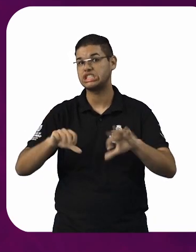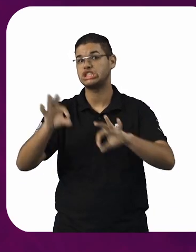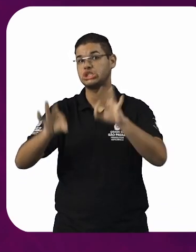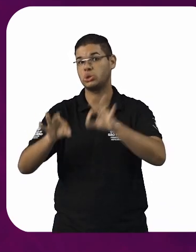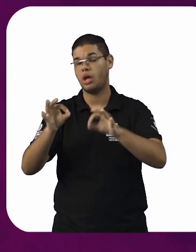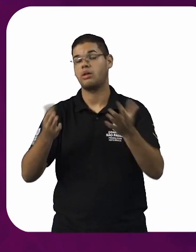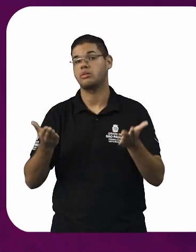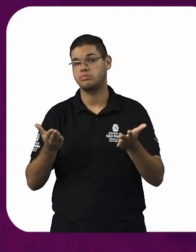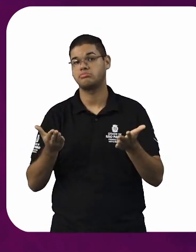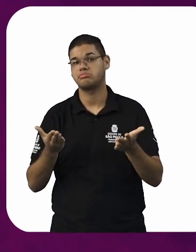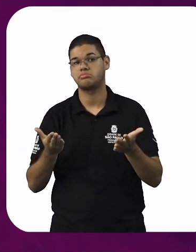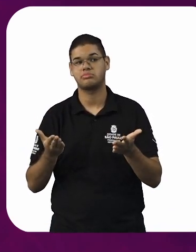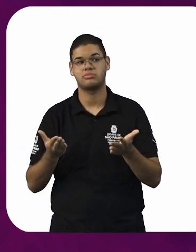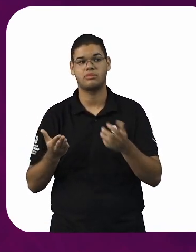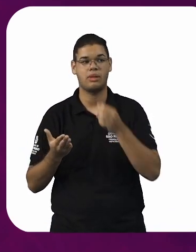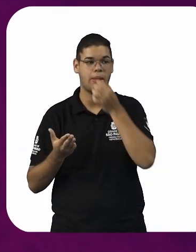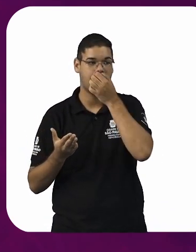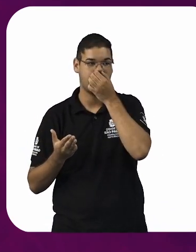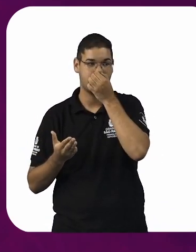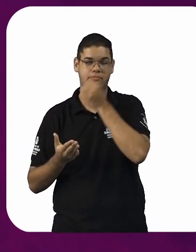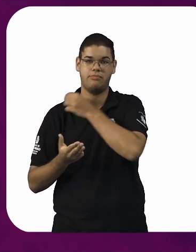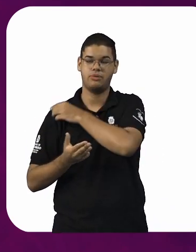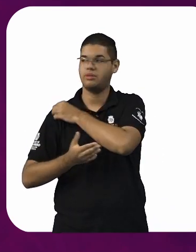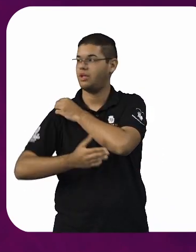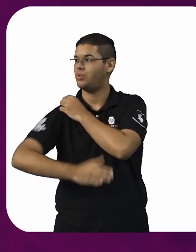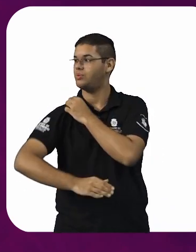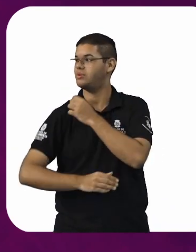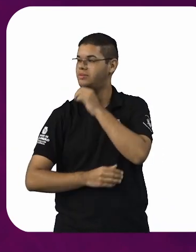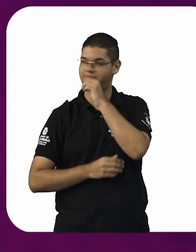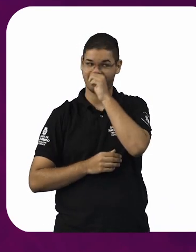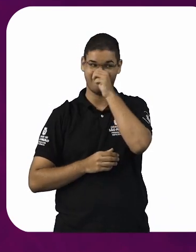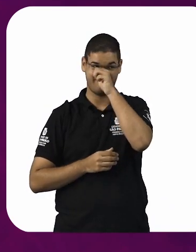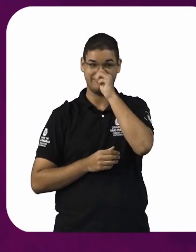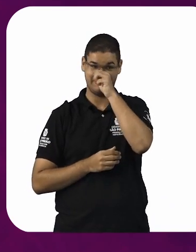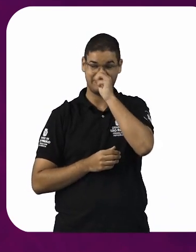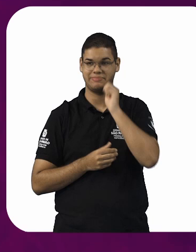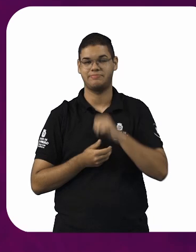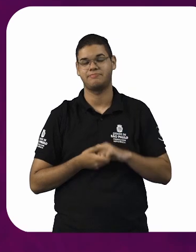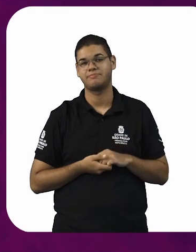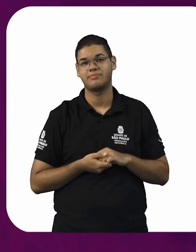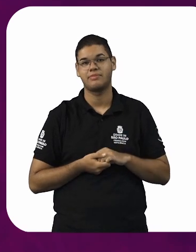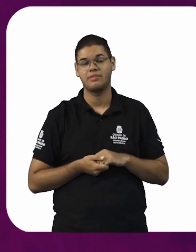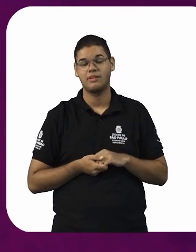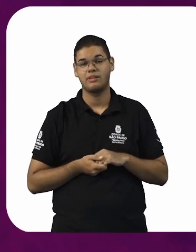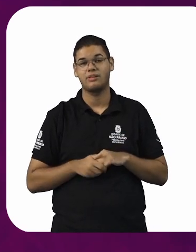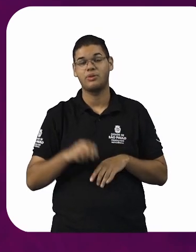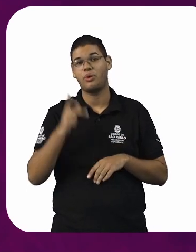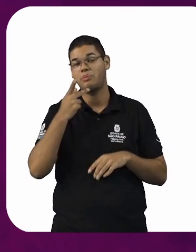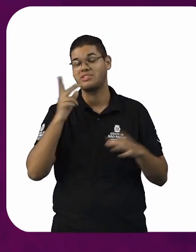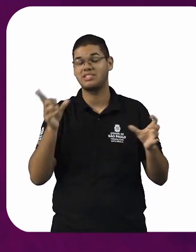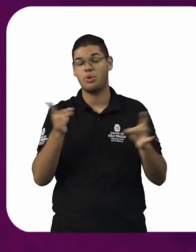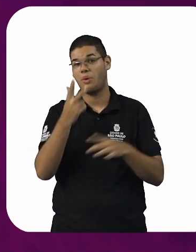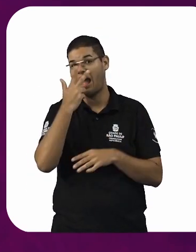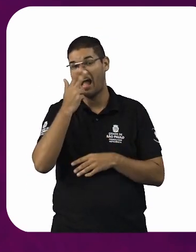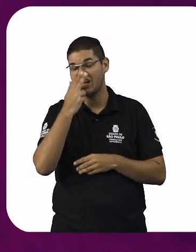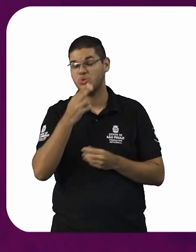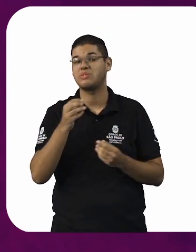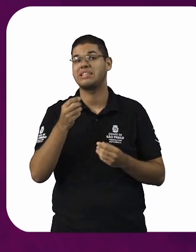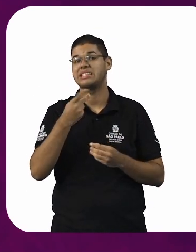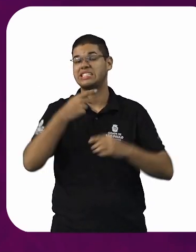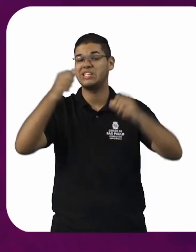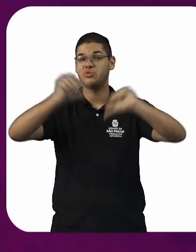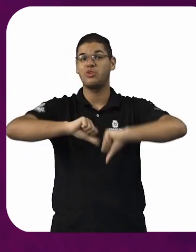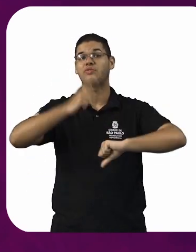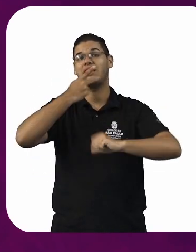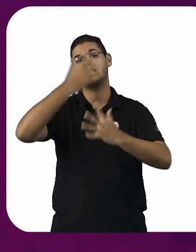relacionariam com travestis, as travestis, e bissexuais não. Como eu disse, eu acho injusto dizer que bissexuais estão tão limitados em